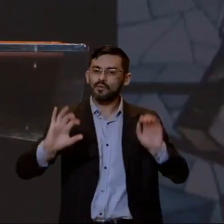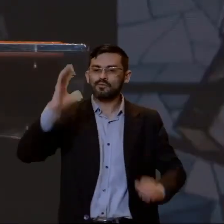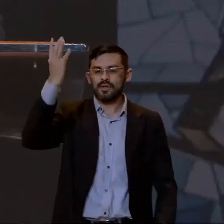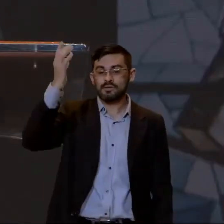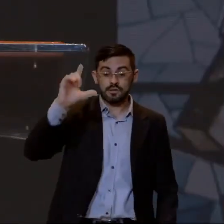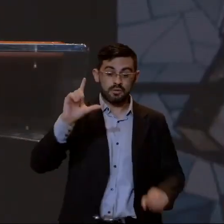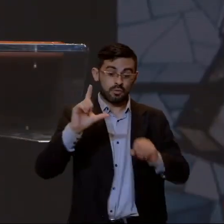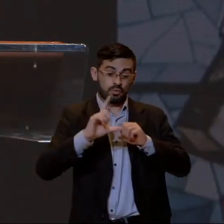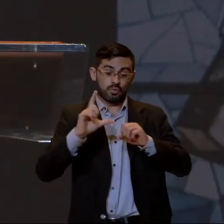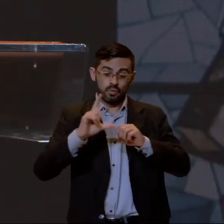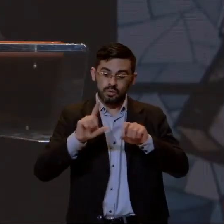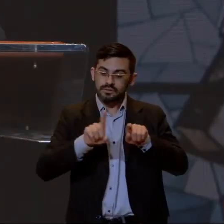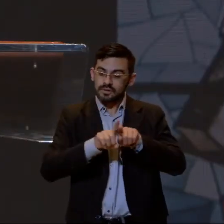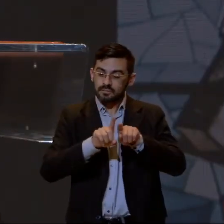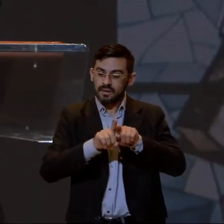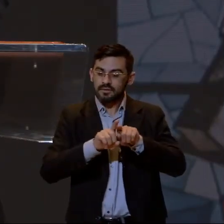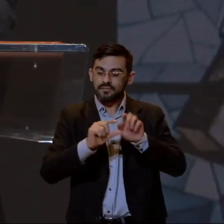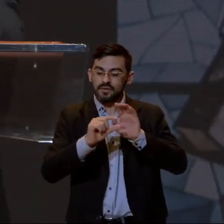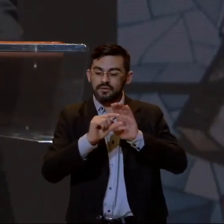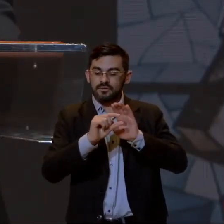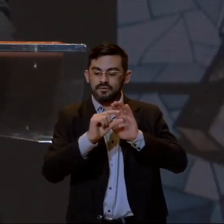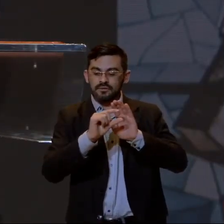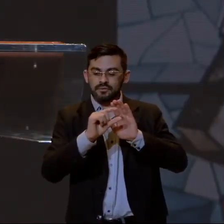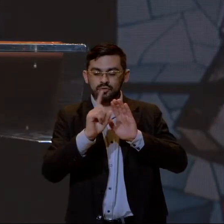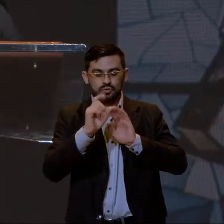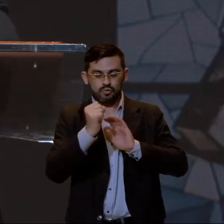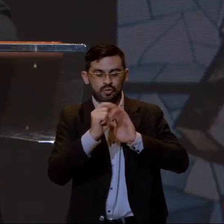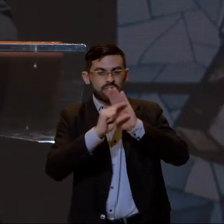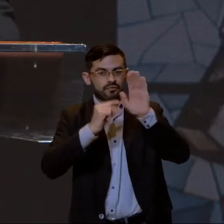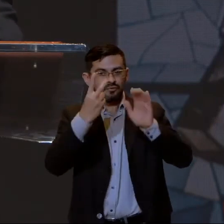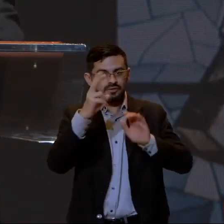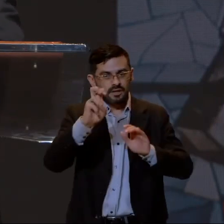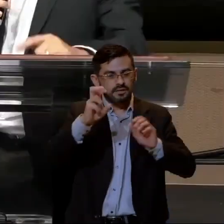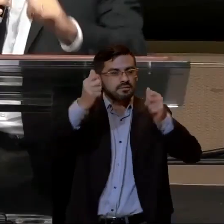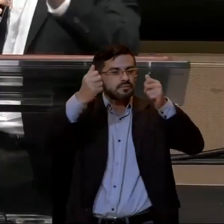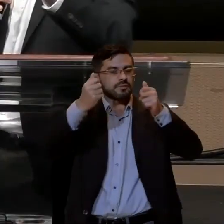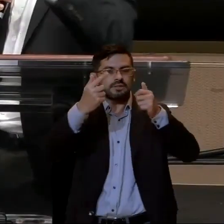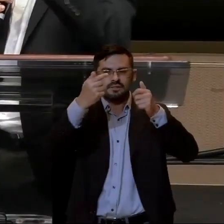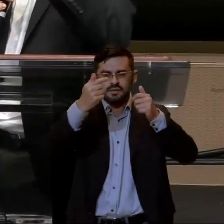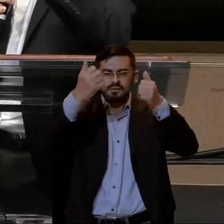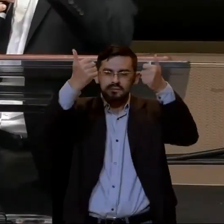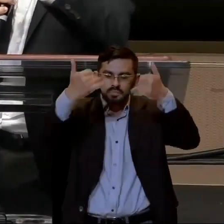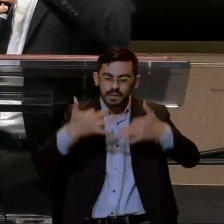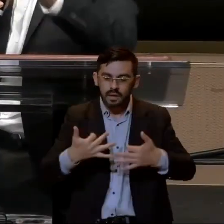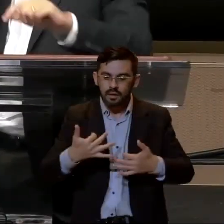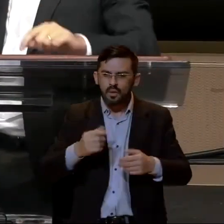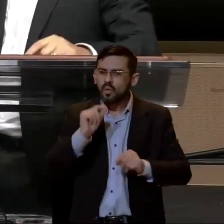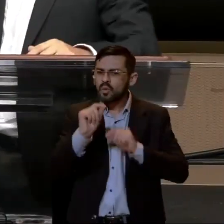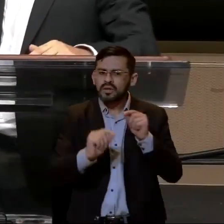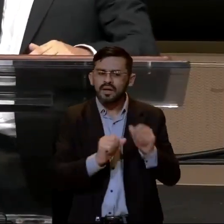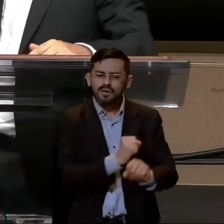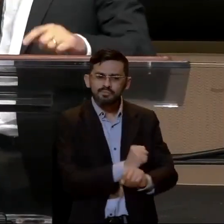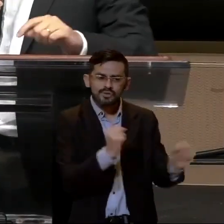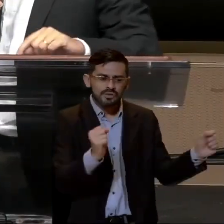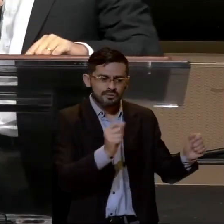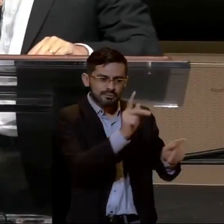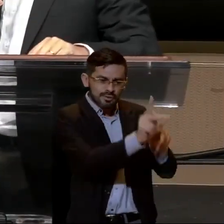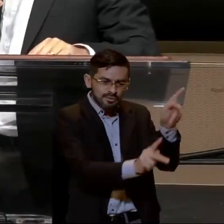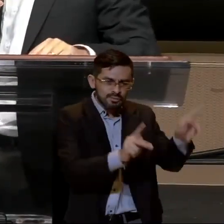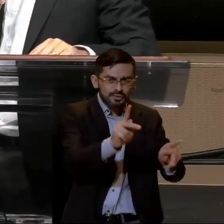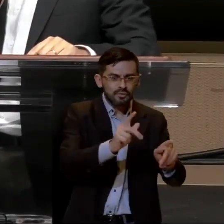27. Jesus respondeu, agora Jesus, no seu ministério, diz: o que é impossível para os seres